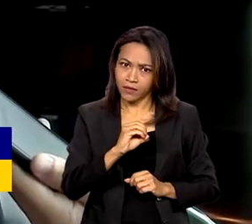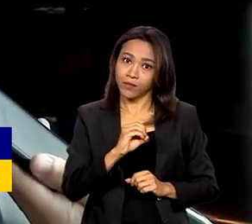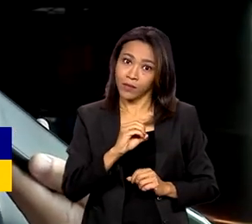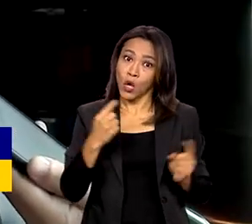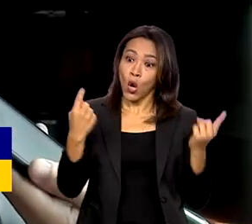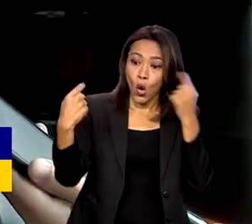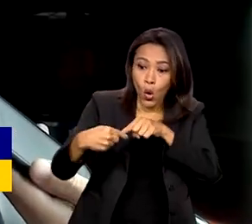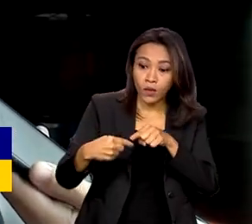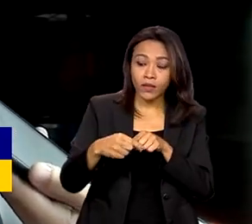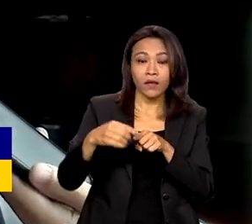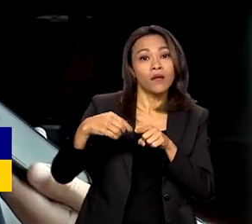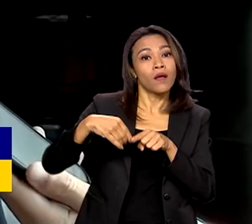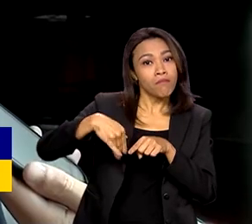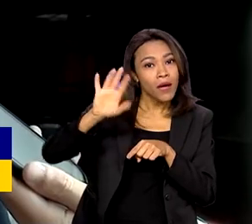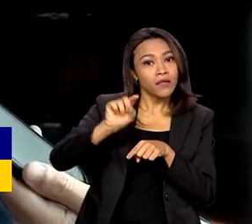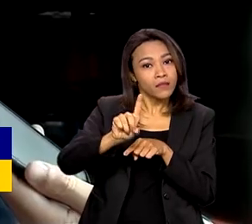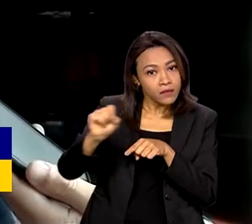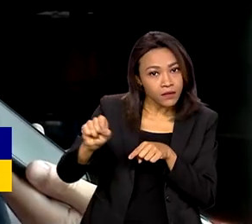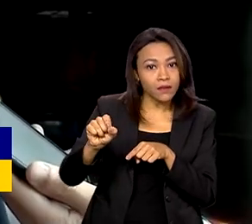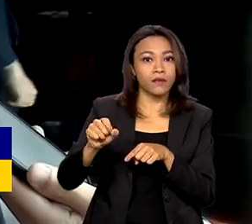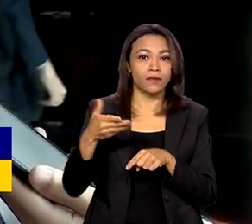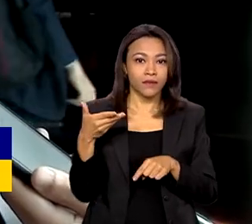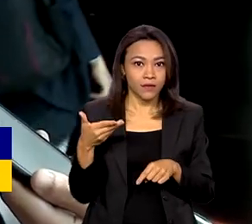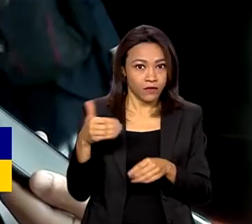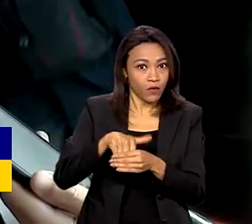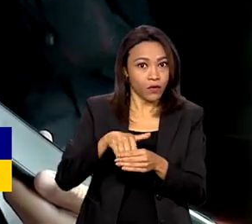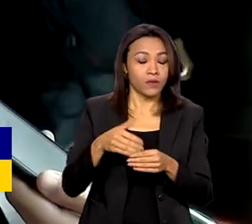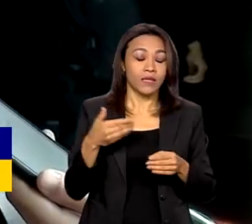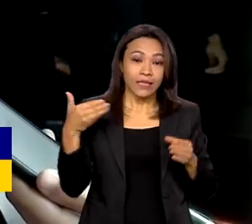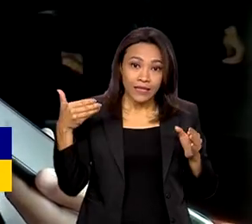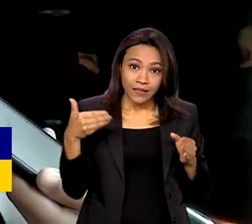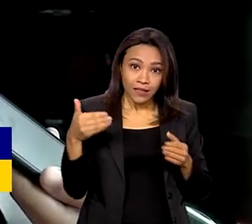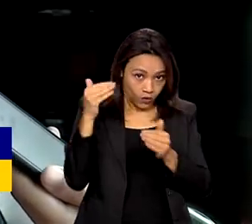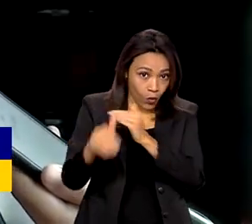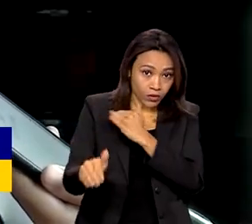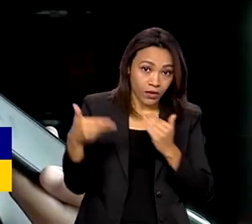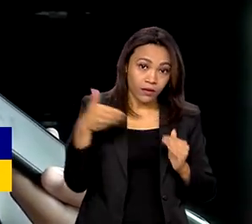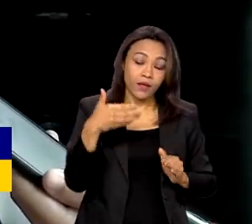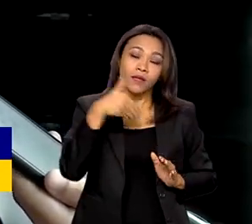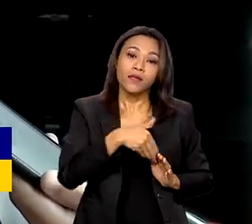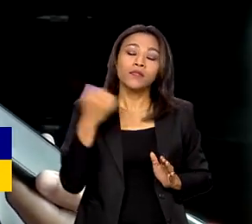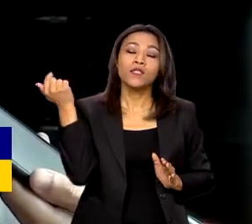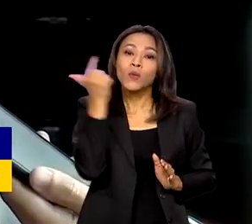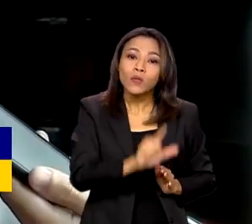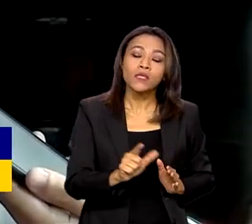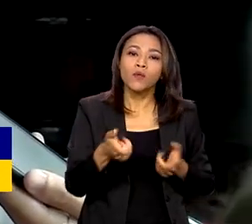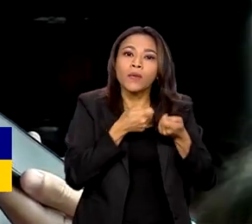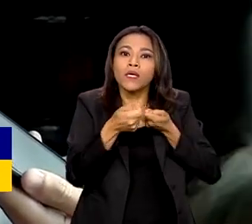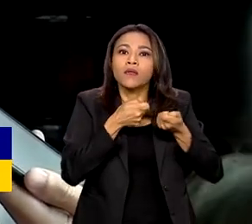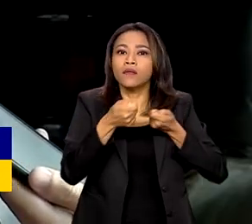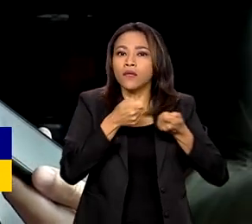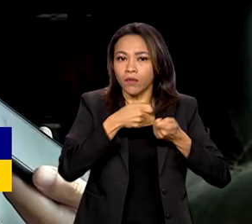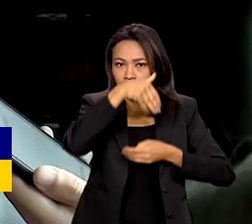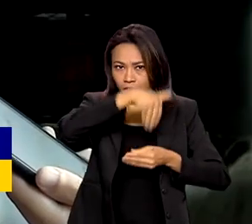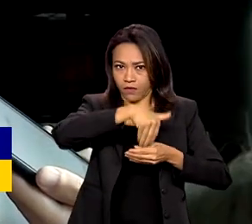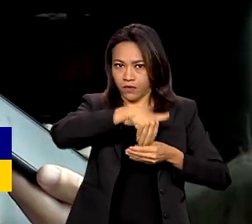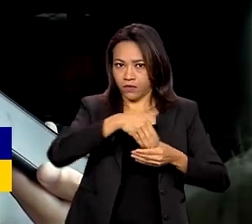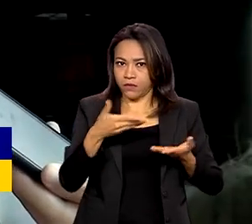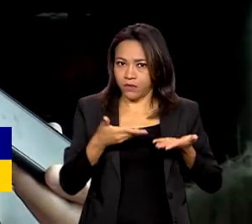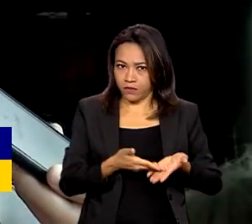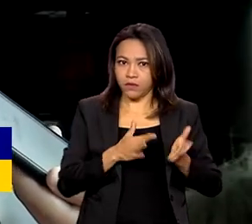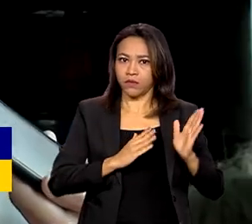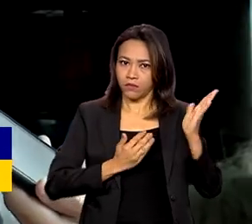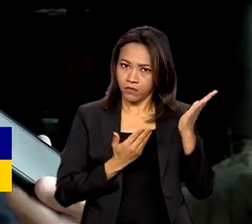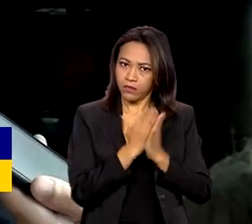pouco. Isso significa que o relator fez um grande esforço de encontrar um ponto de equilíbrio. E o ponto de